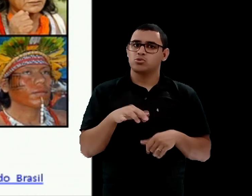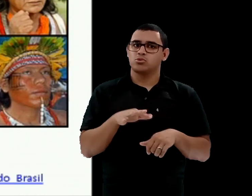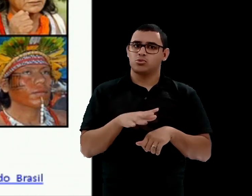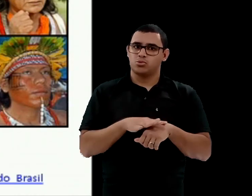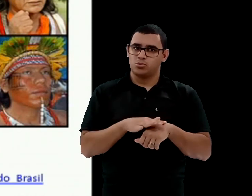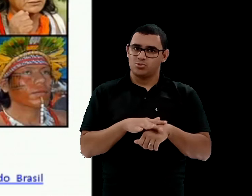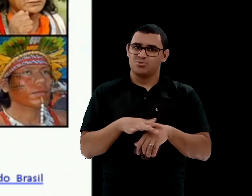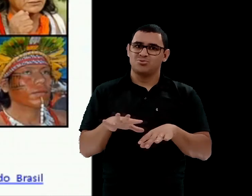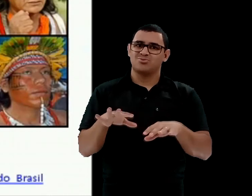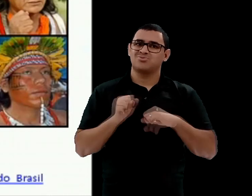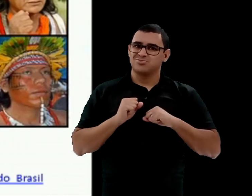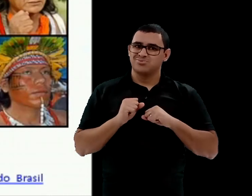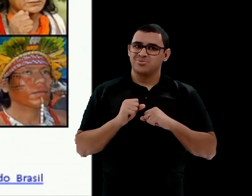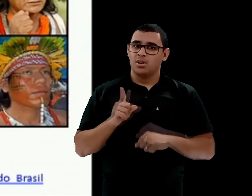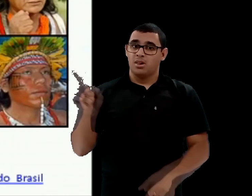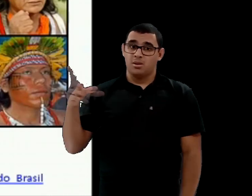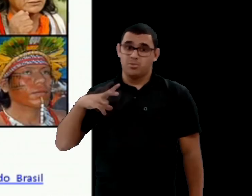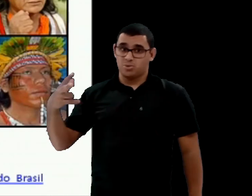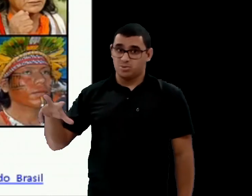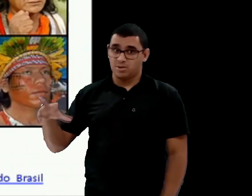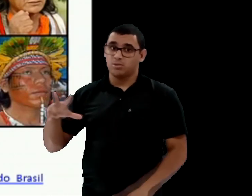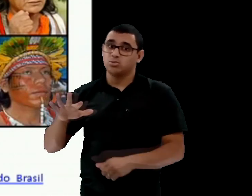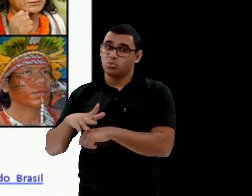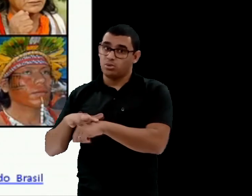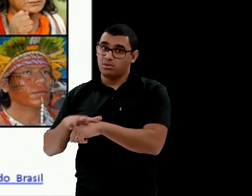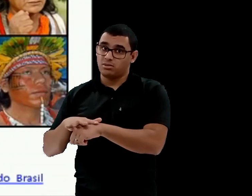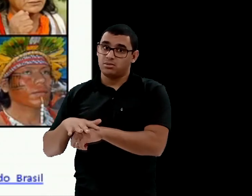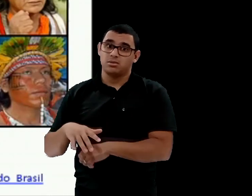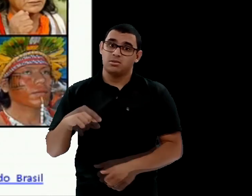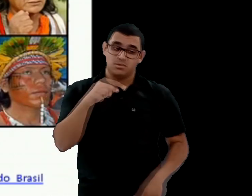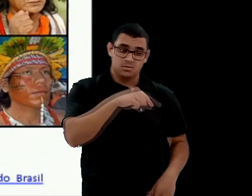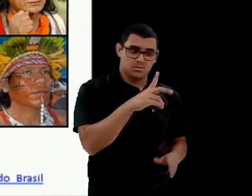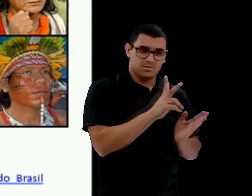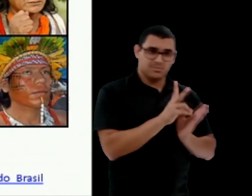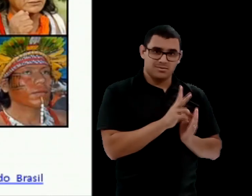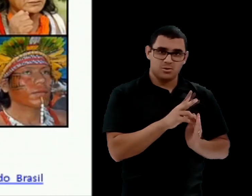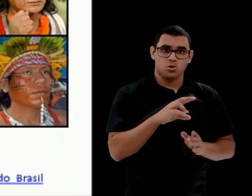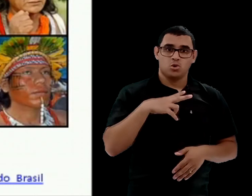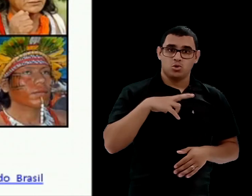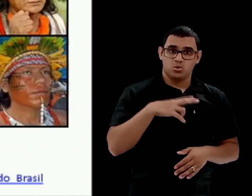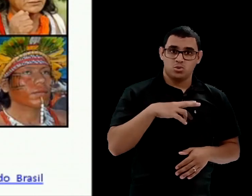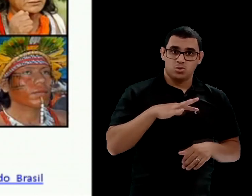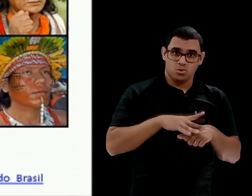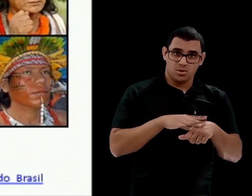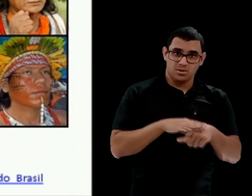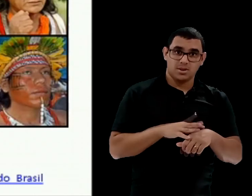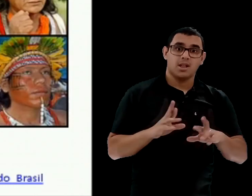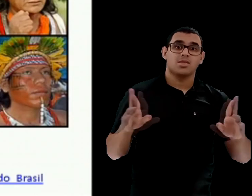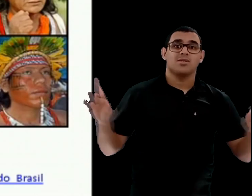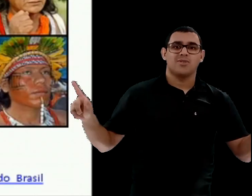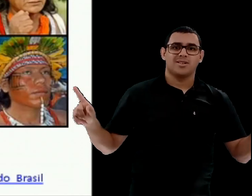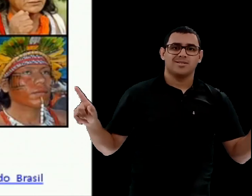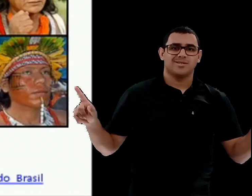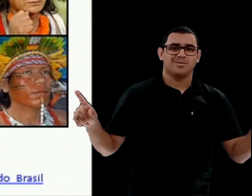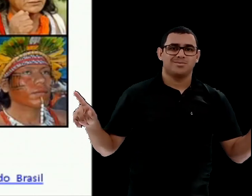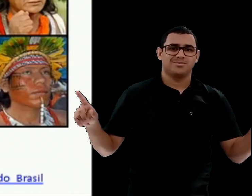povos indígenas foi a chegada das doenças até então desconhecidas. Há várias doenças para